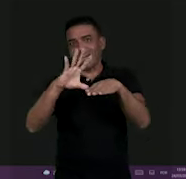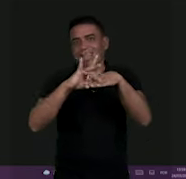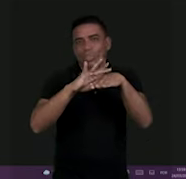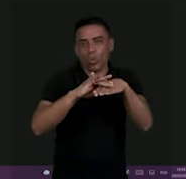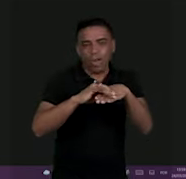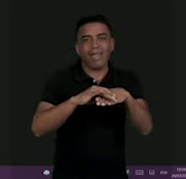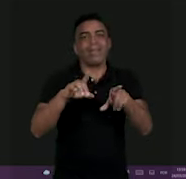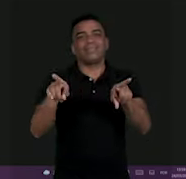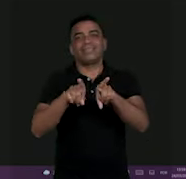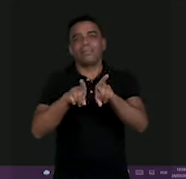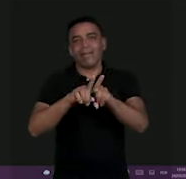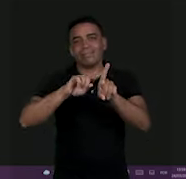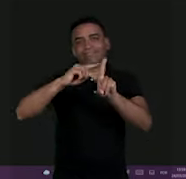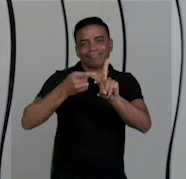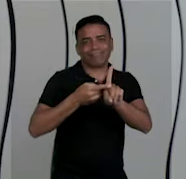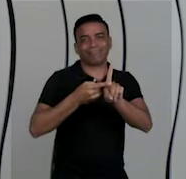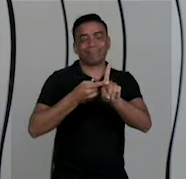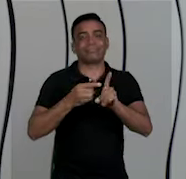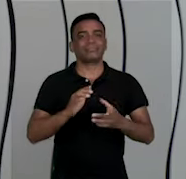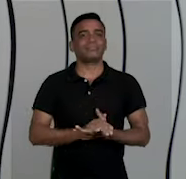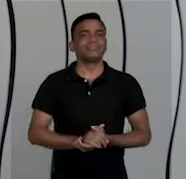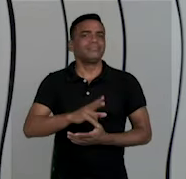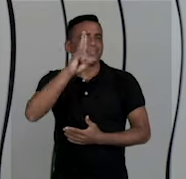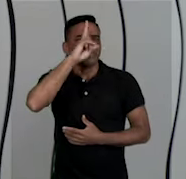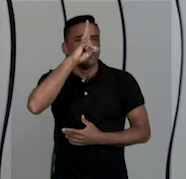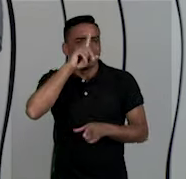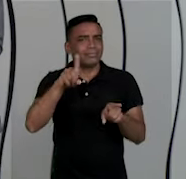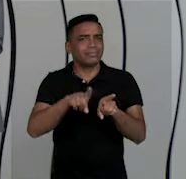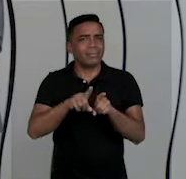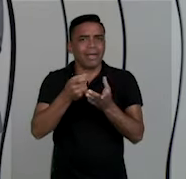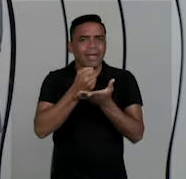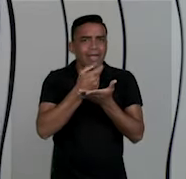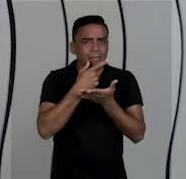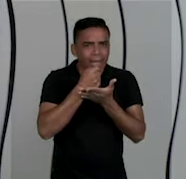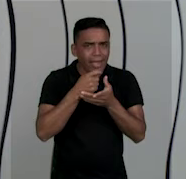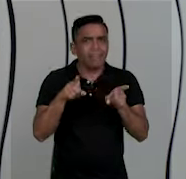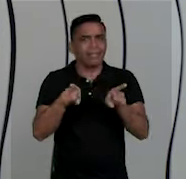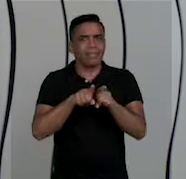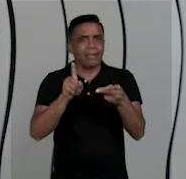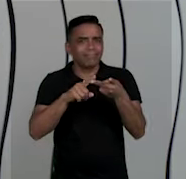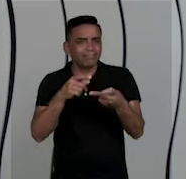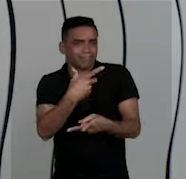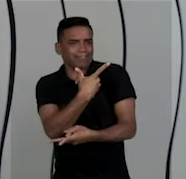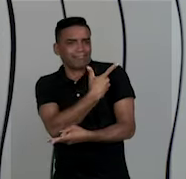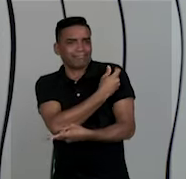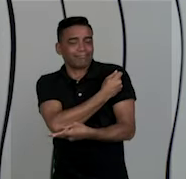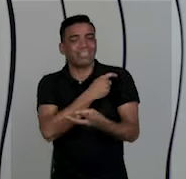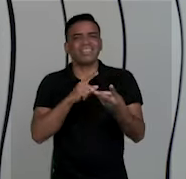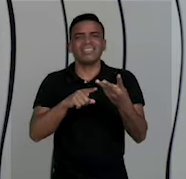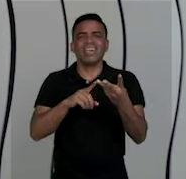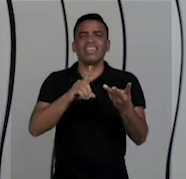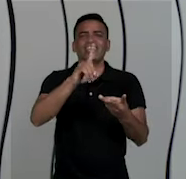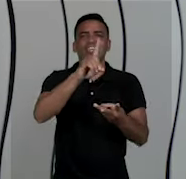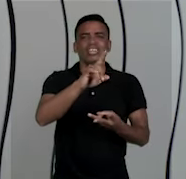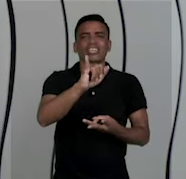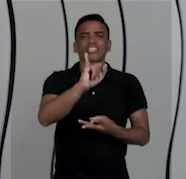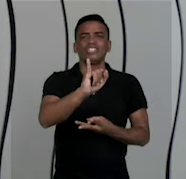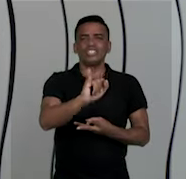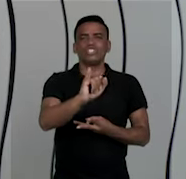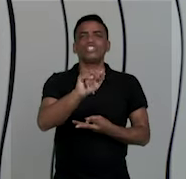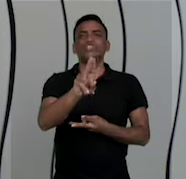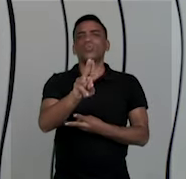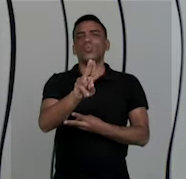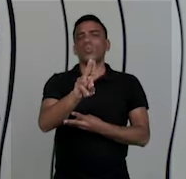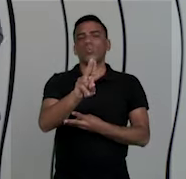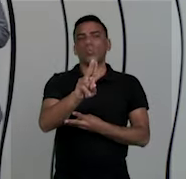transmissíveis. Lembrando também que além da pílula e dos injetáveis, a gente também tem os DIUs, né? Que eu acho que estão ficando cada vez